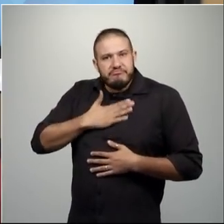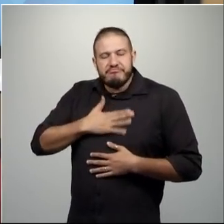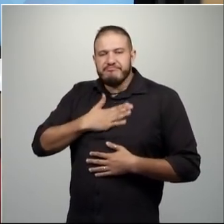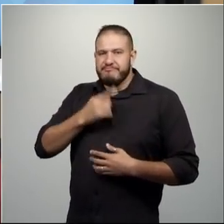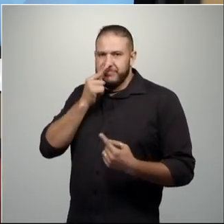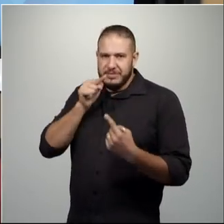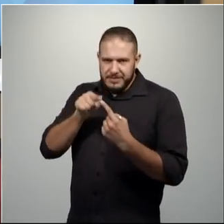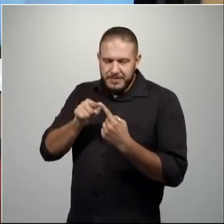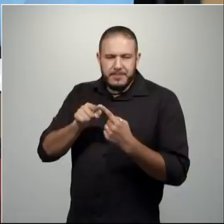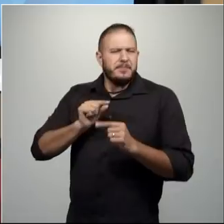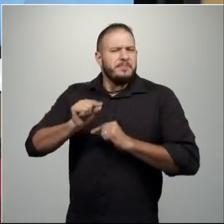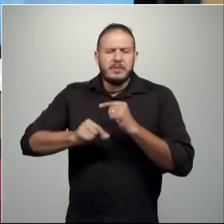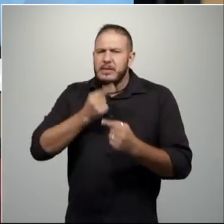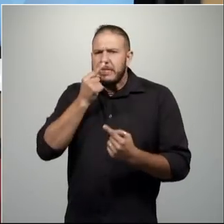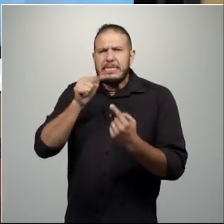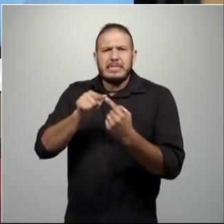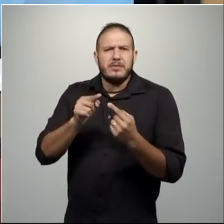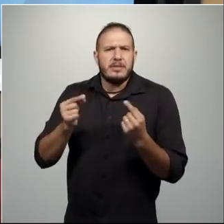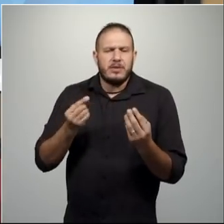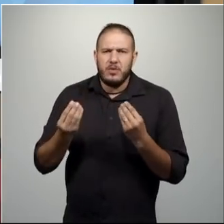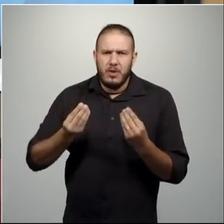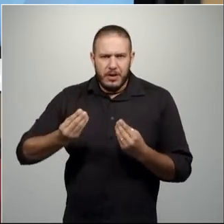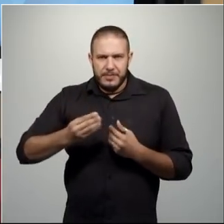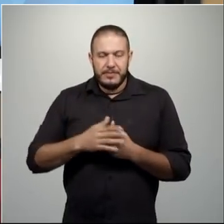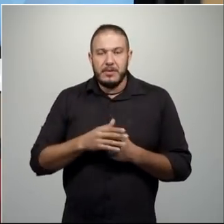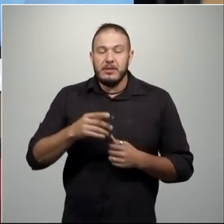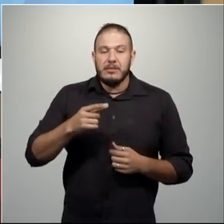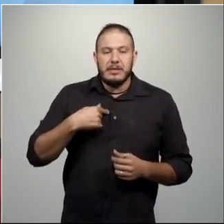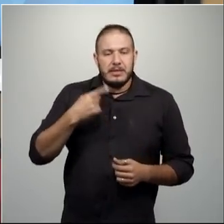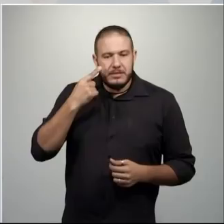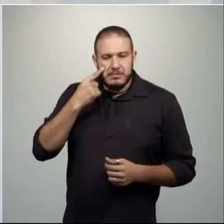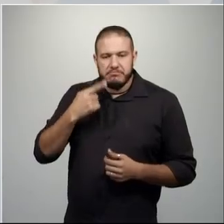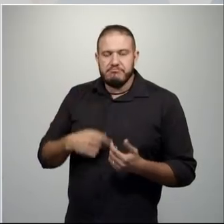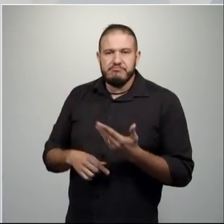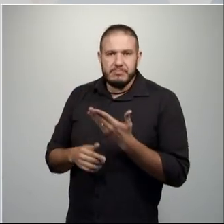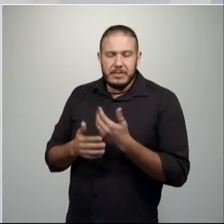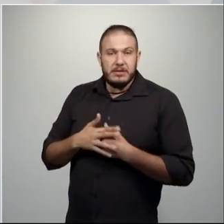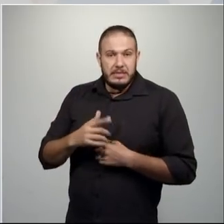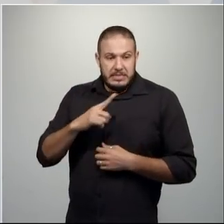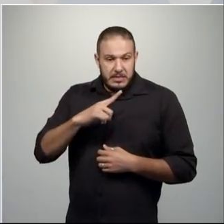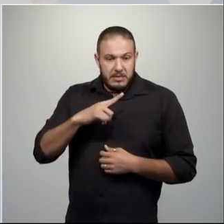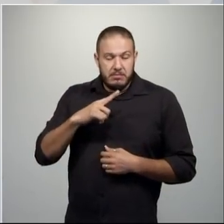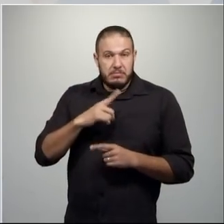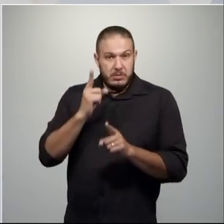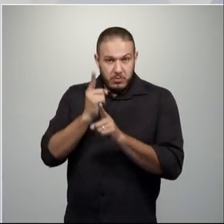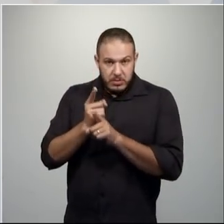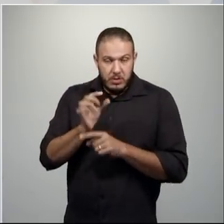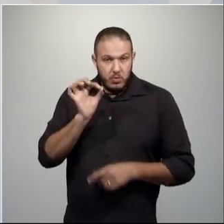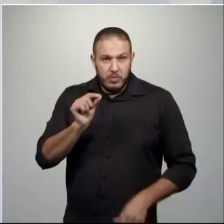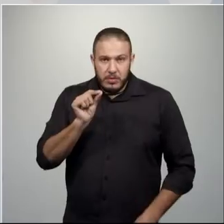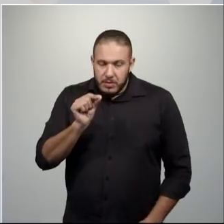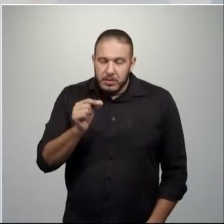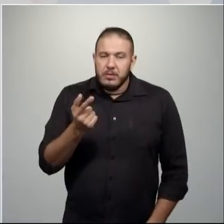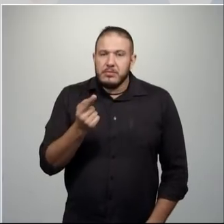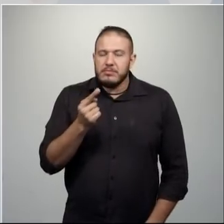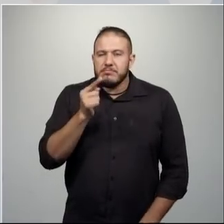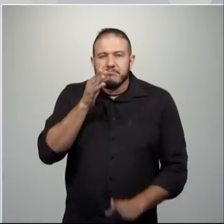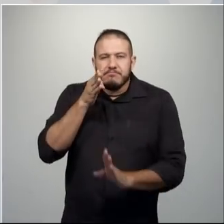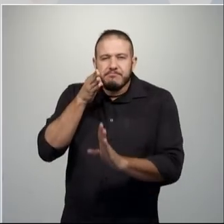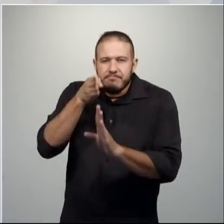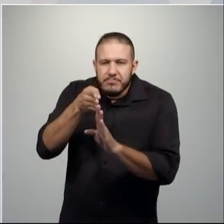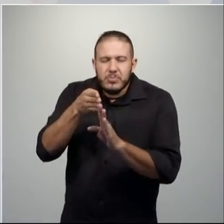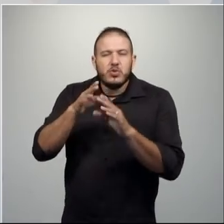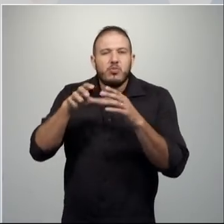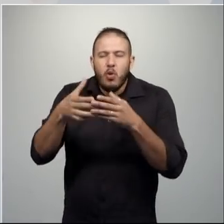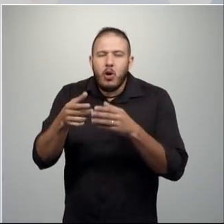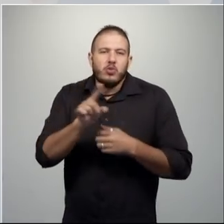que relação é essa a ideia aqui você tem que achar o identificador do bloco não